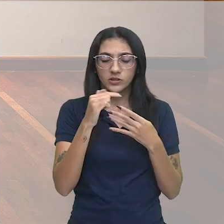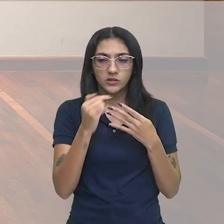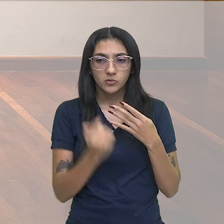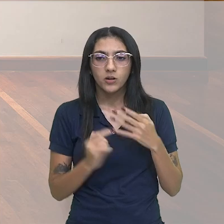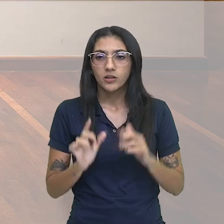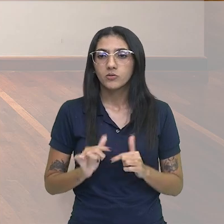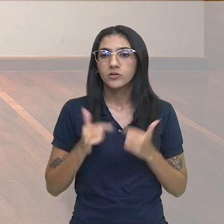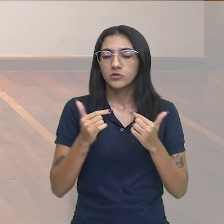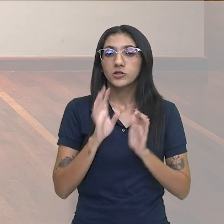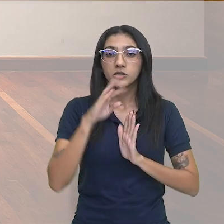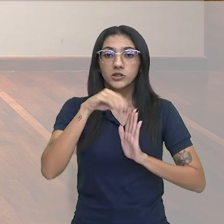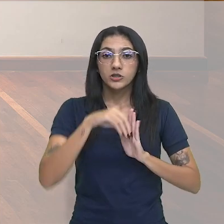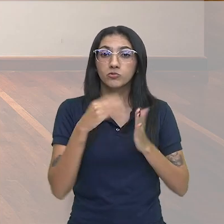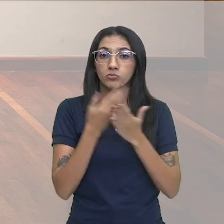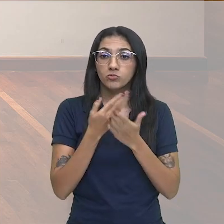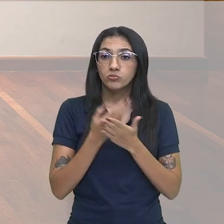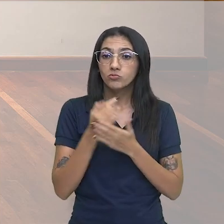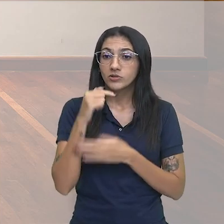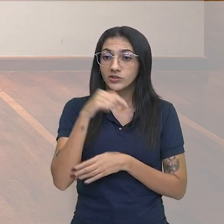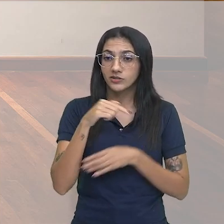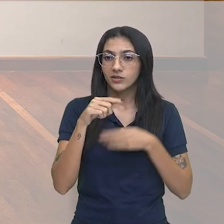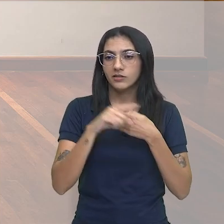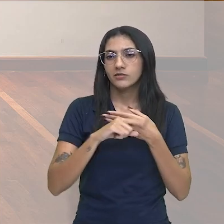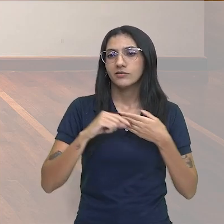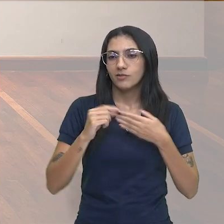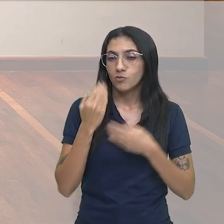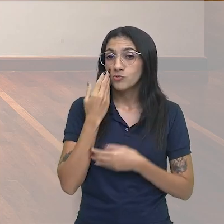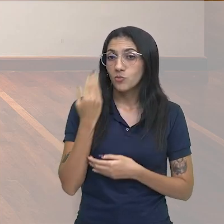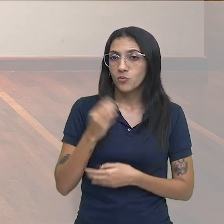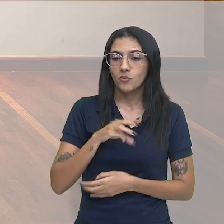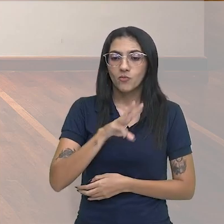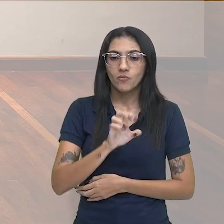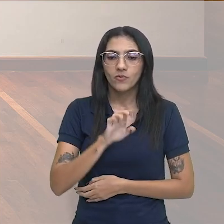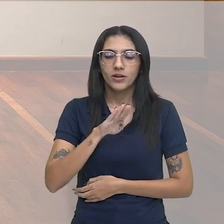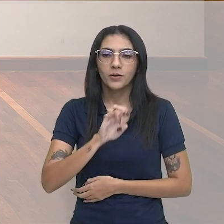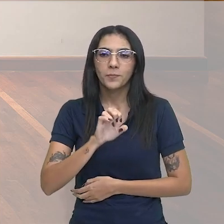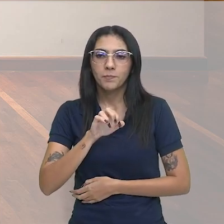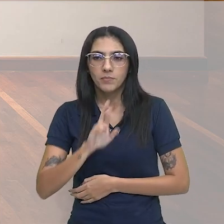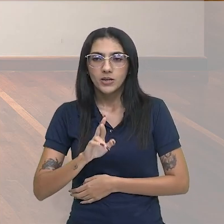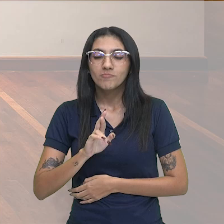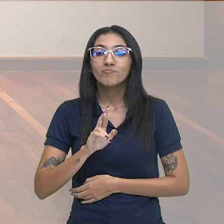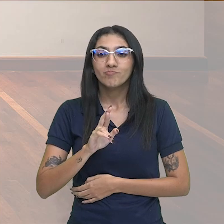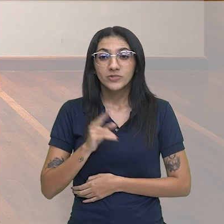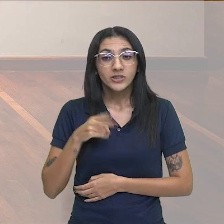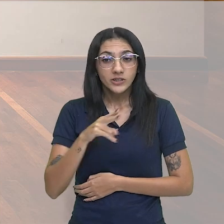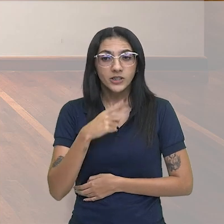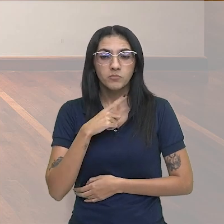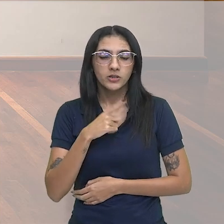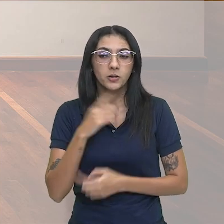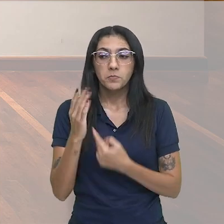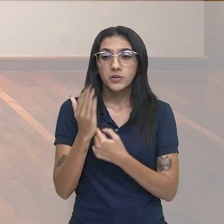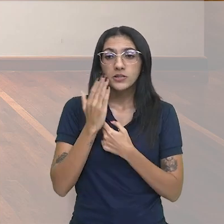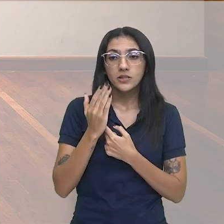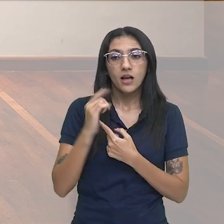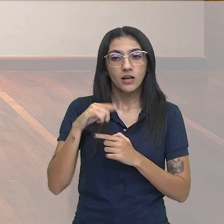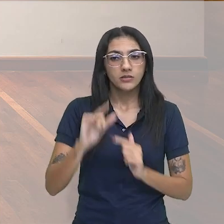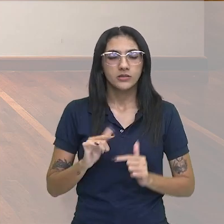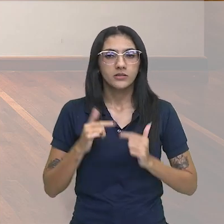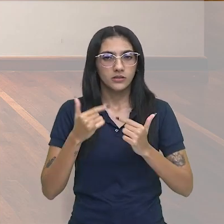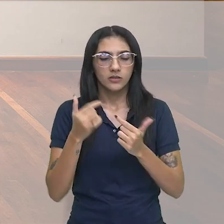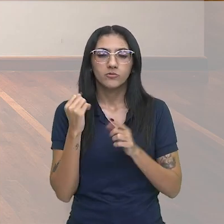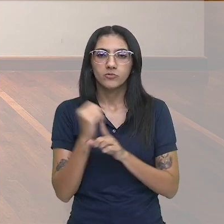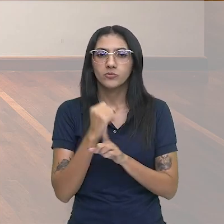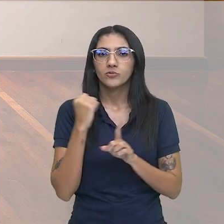da sociologia de Max Weber, né? Quando você fala de Max Weber, você vai sempre trazer a questão da ação social,